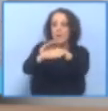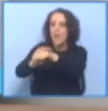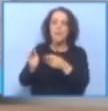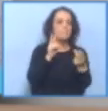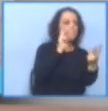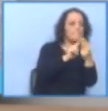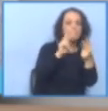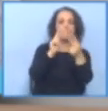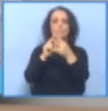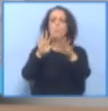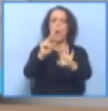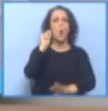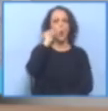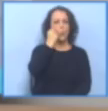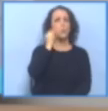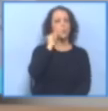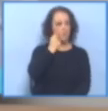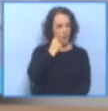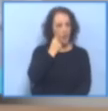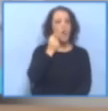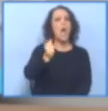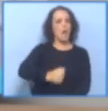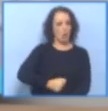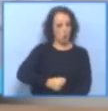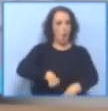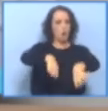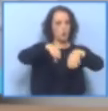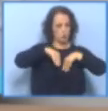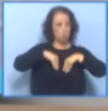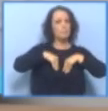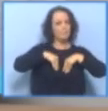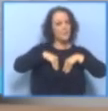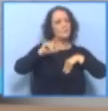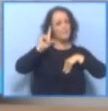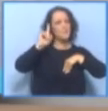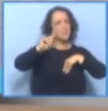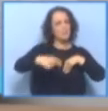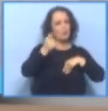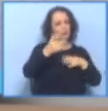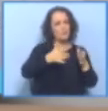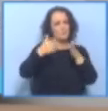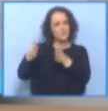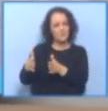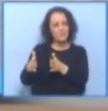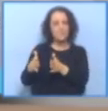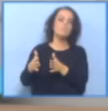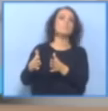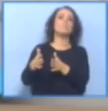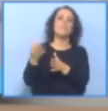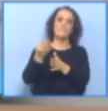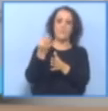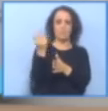ver, António Guterres era também um católico assumido e tinha também essa versão, embora temperamentalmente